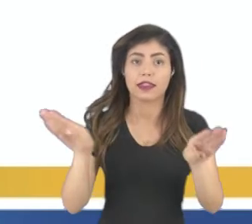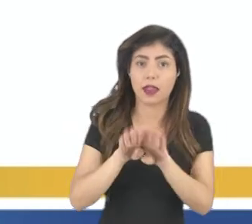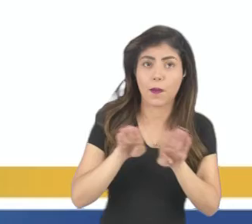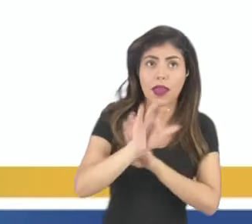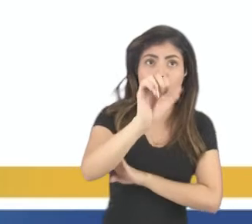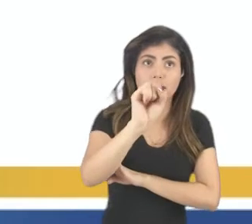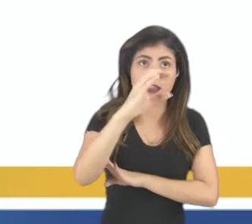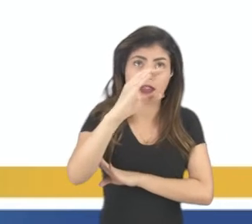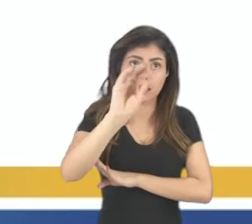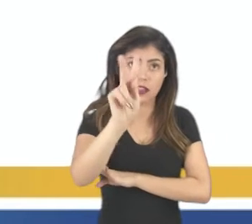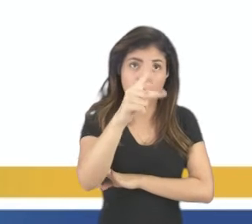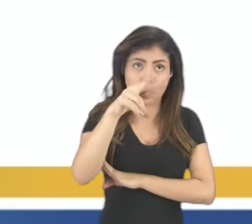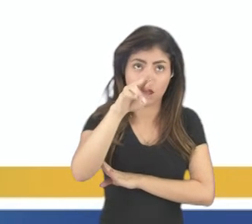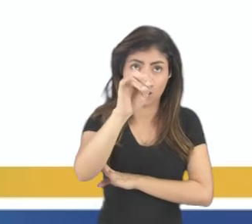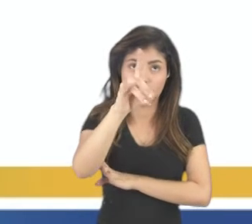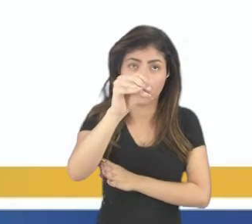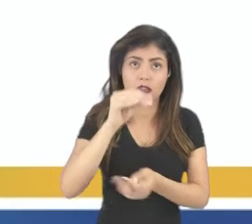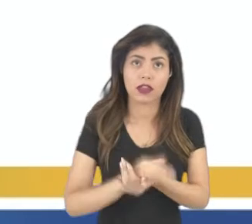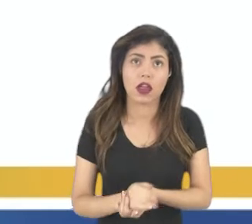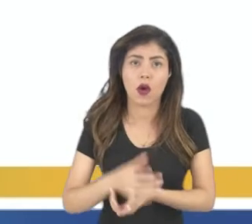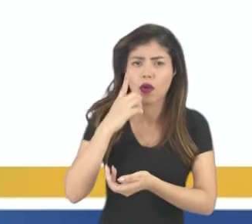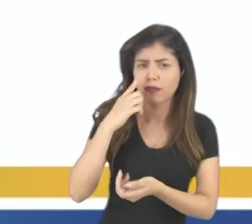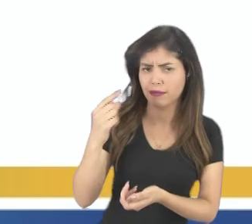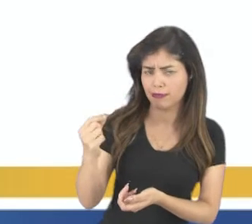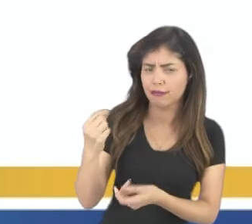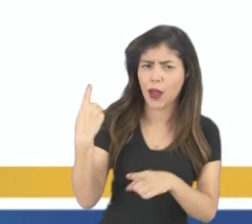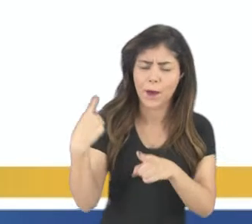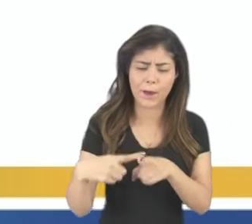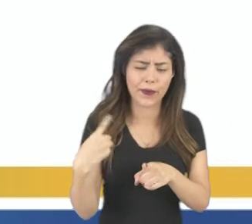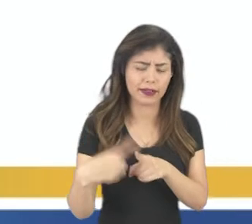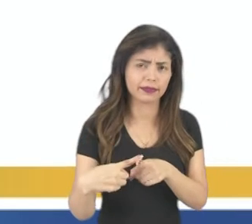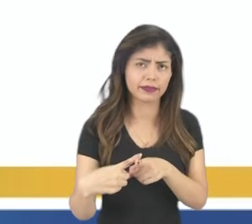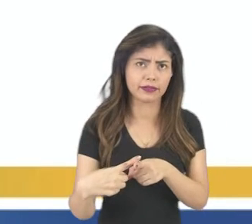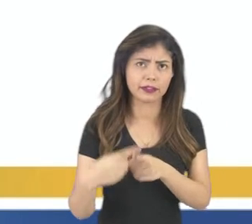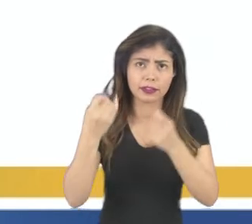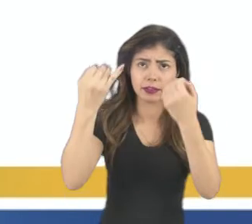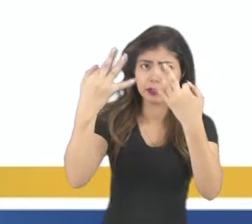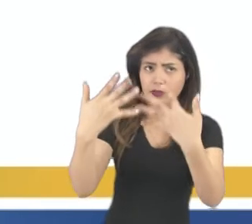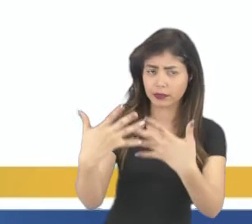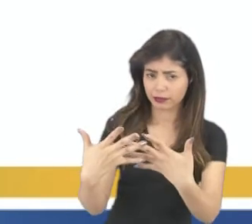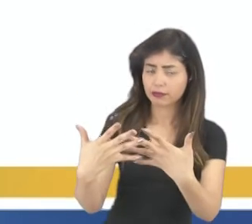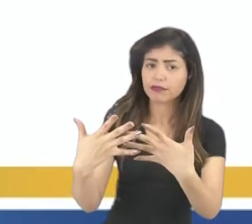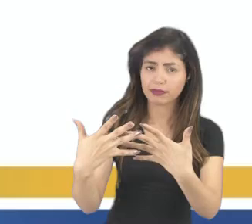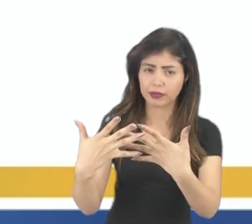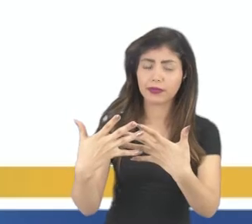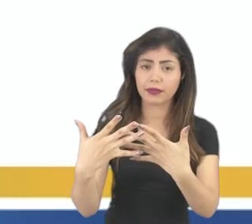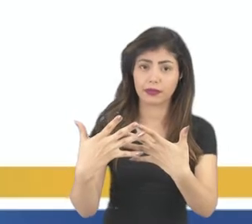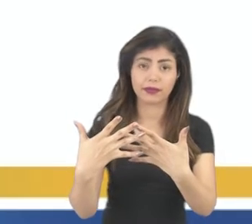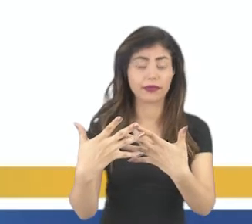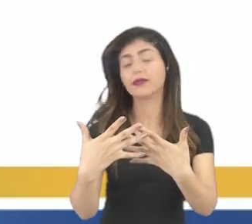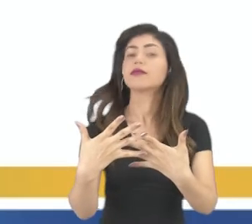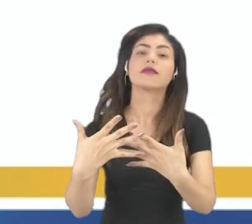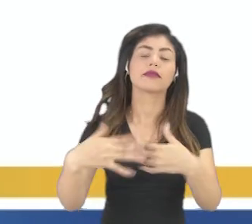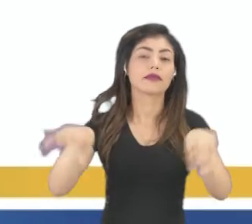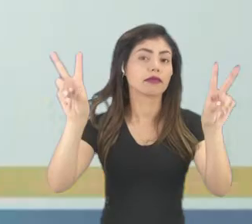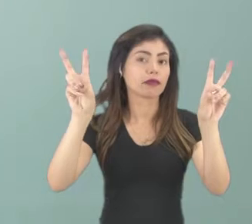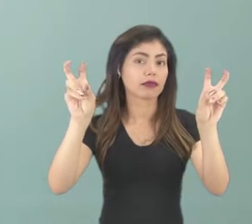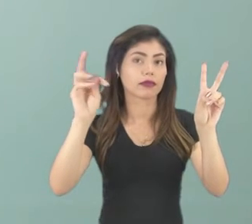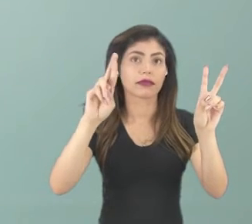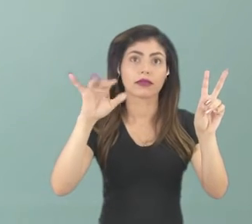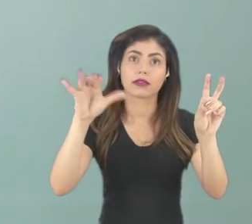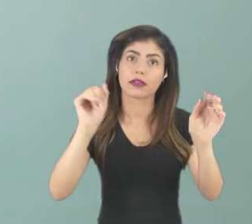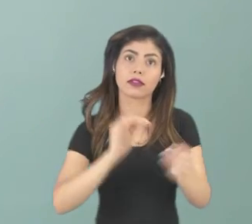aquele que é mais conhecido como o cara do gato é porque ele explica sua teoria através do